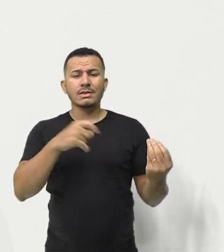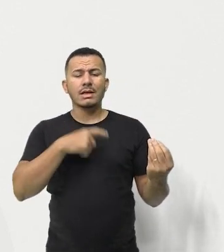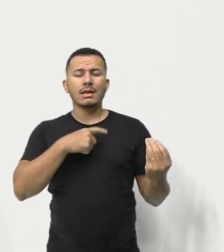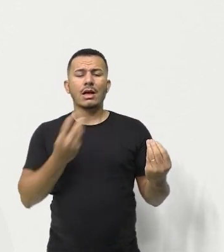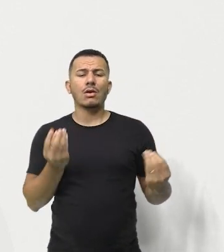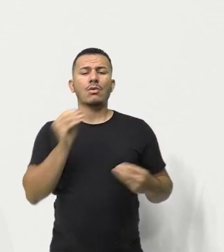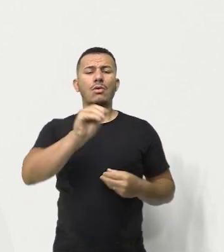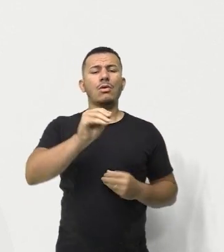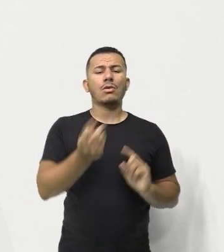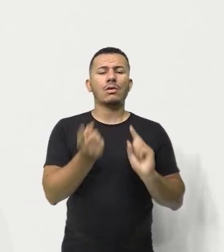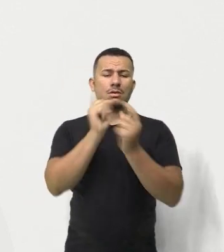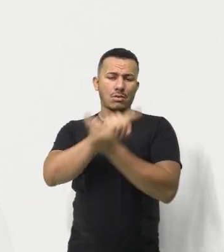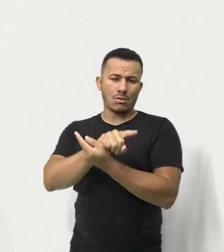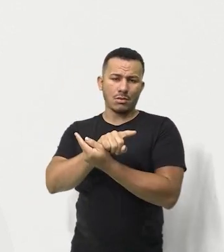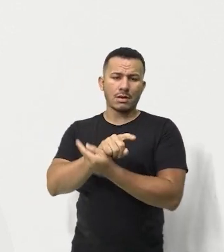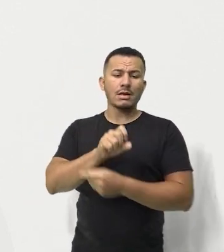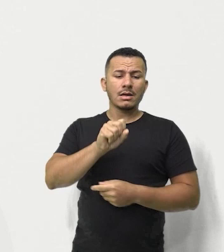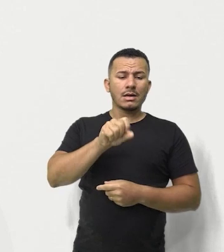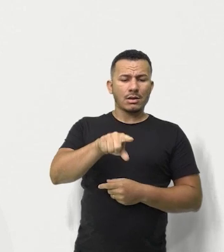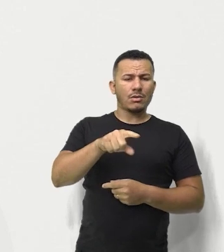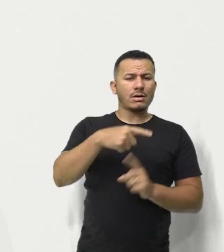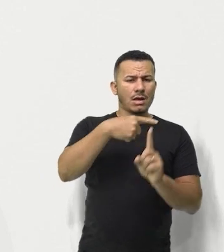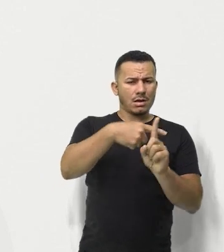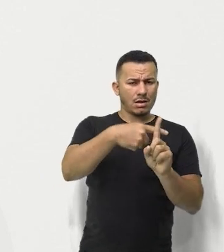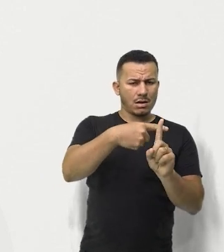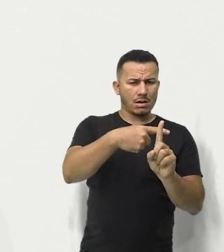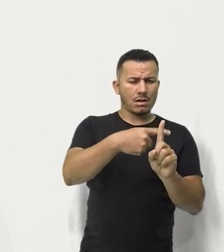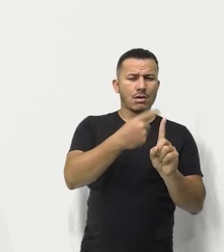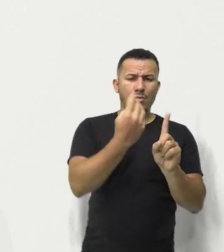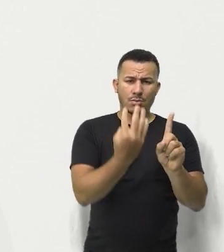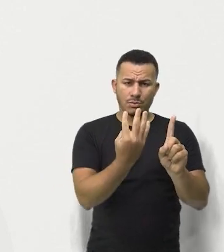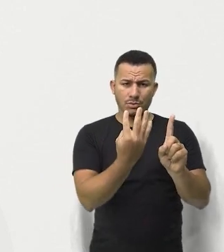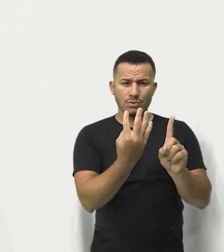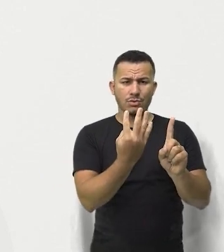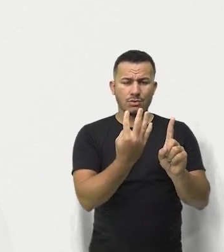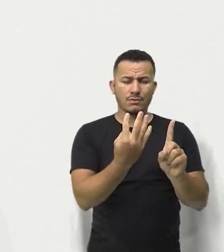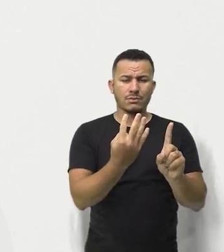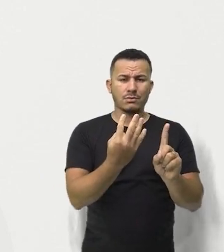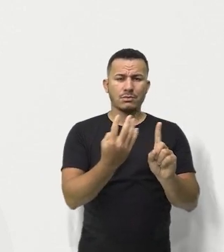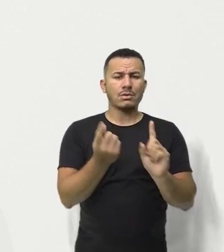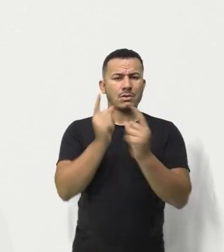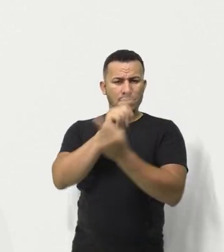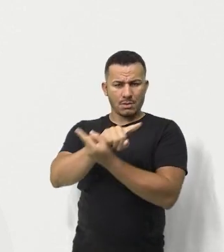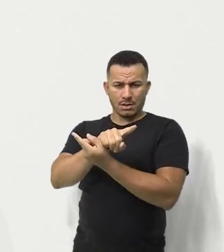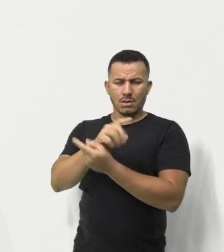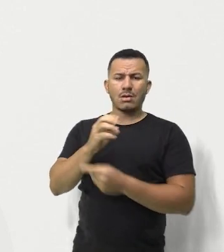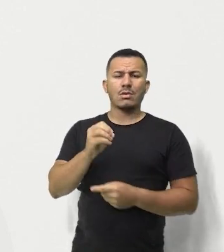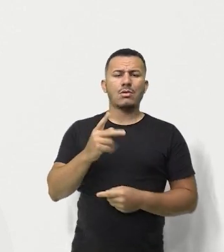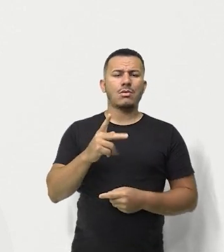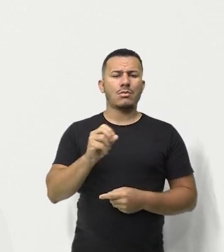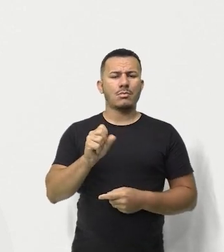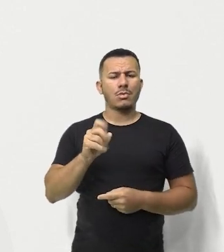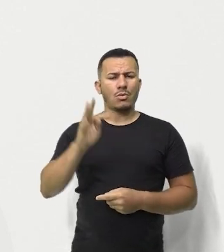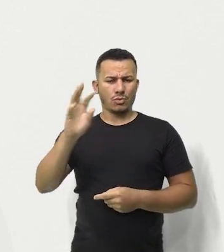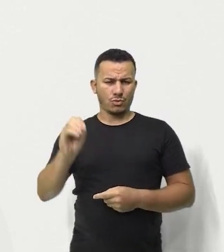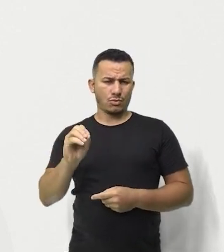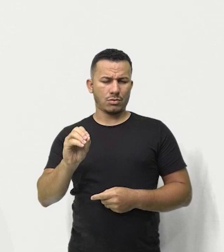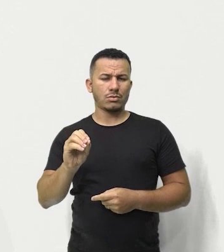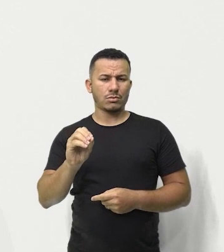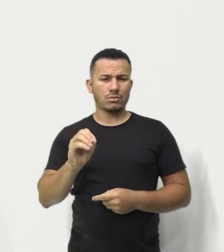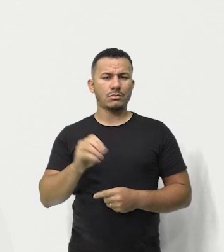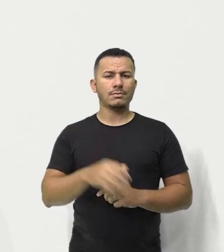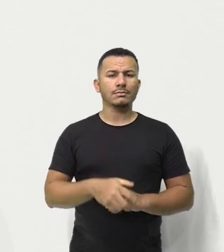daqui. Ele só some quando eu coloco o inverso dele, ou seja, o inverso não, o oposto dele. Estou utilizando a palavra